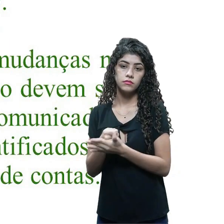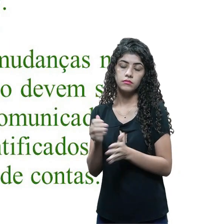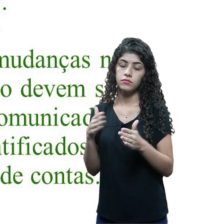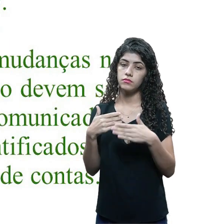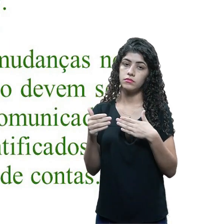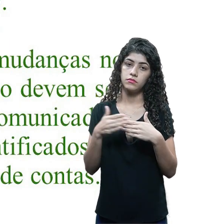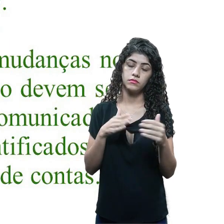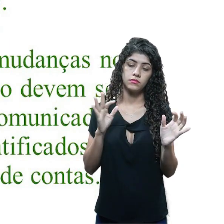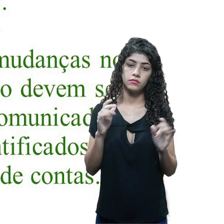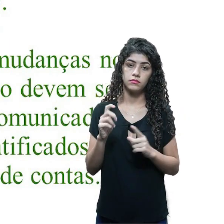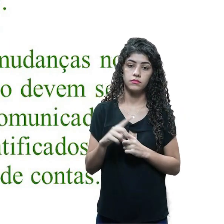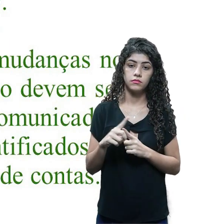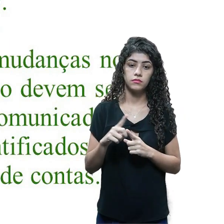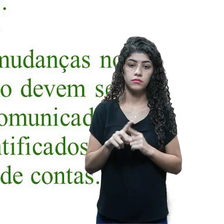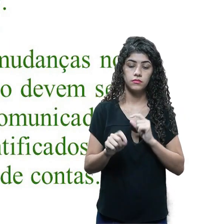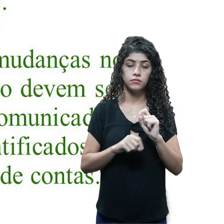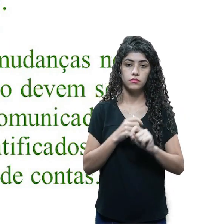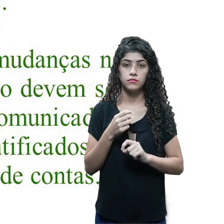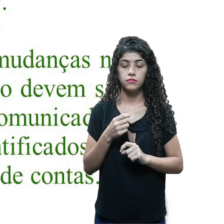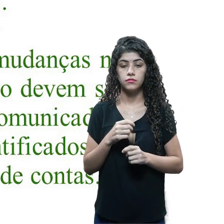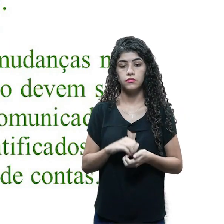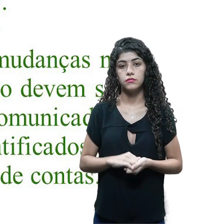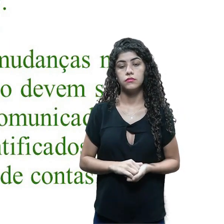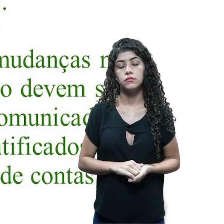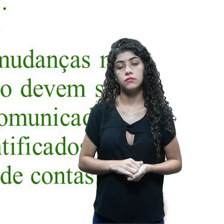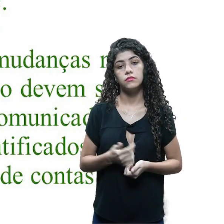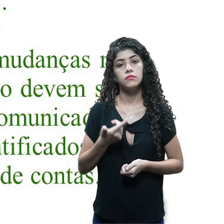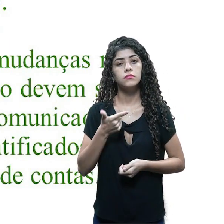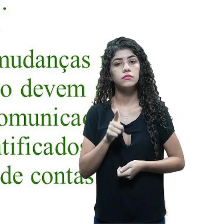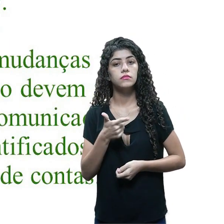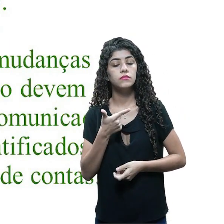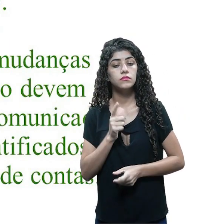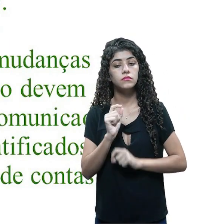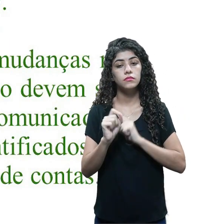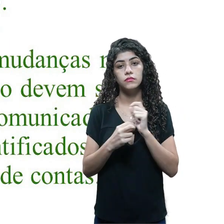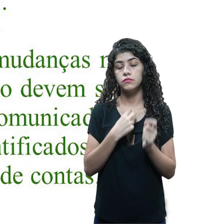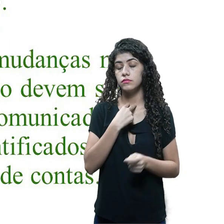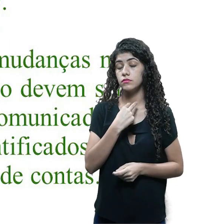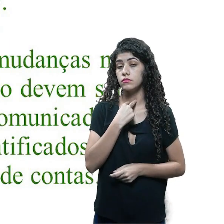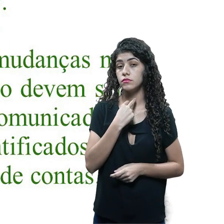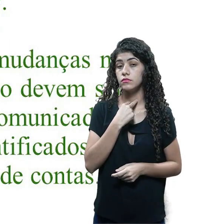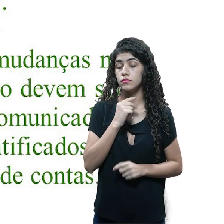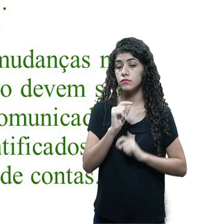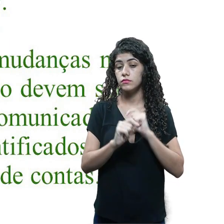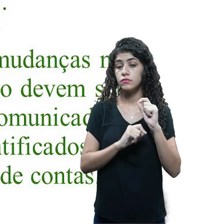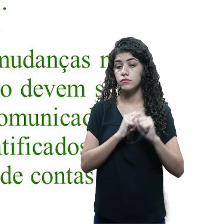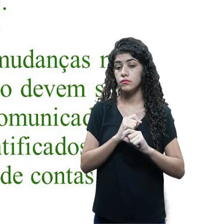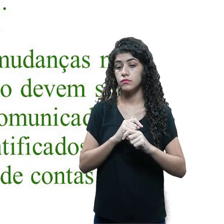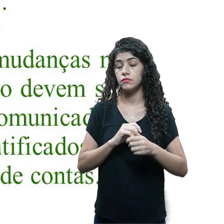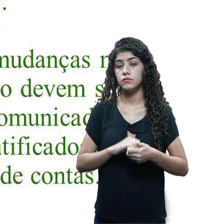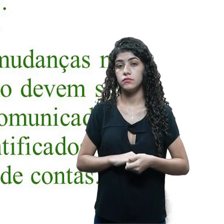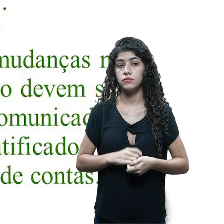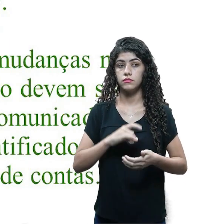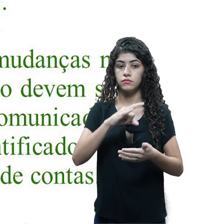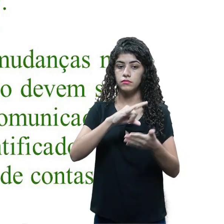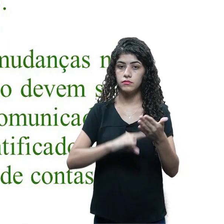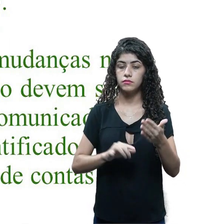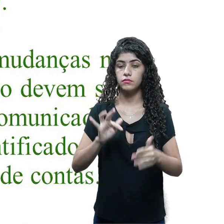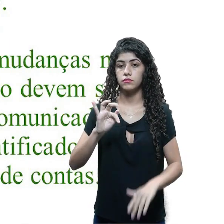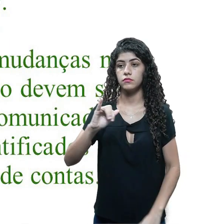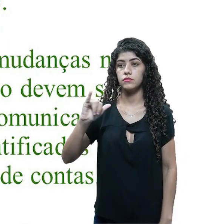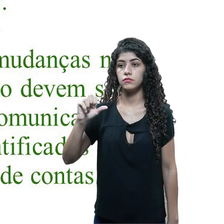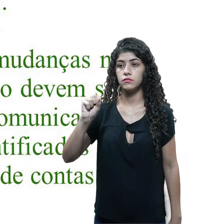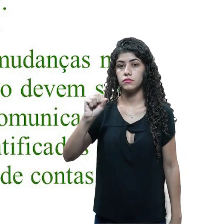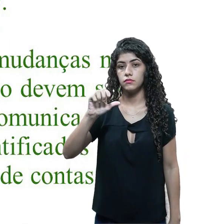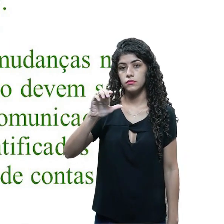uma compra, a qualquer tipo de gasto. Você não pode fazer sem que haja um